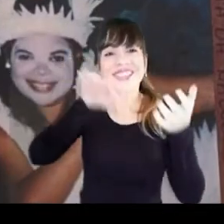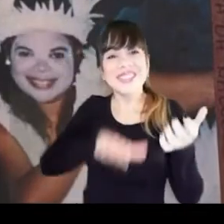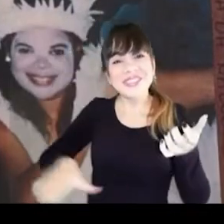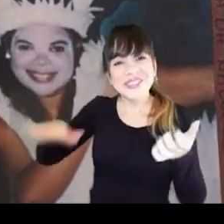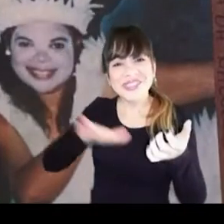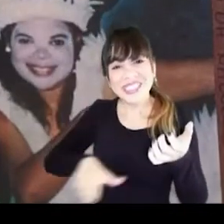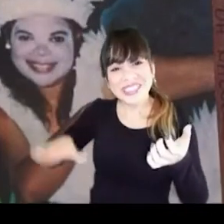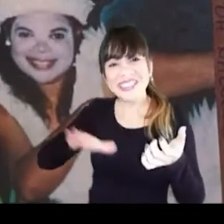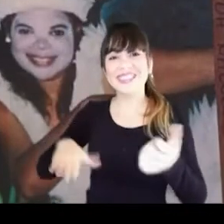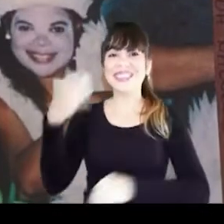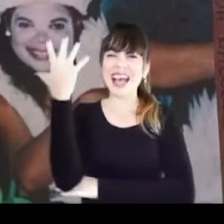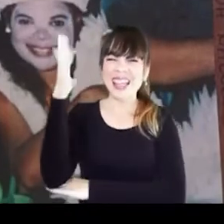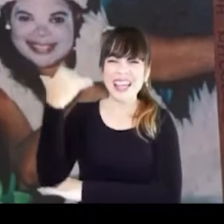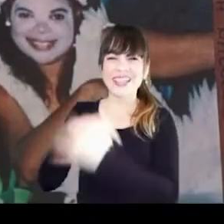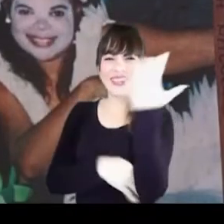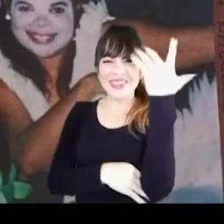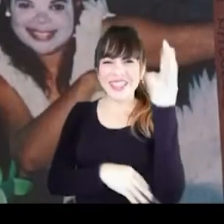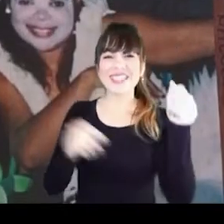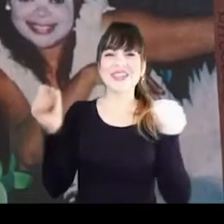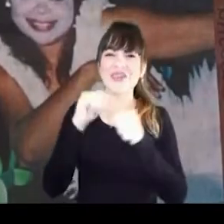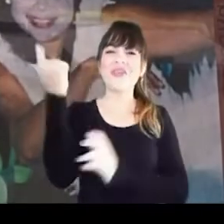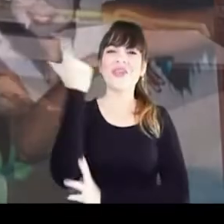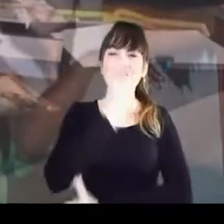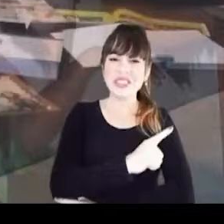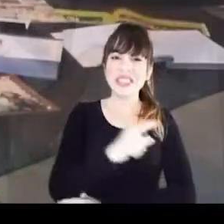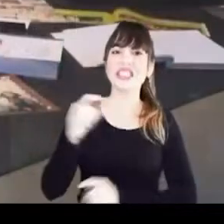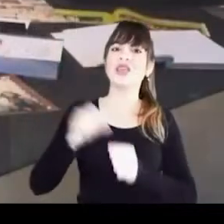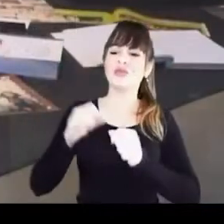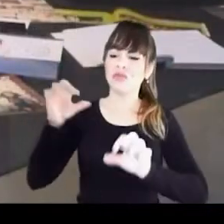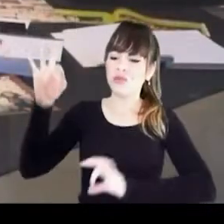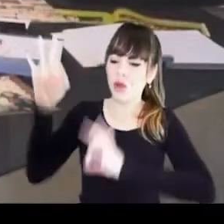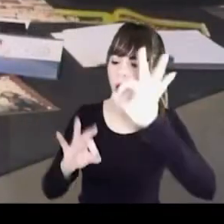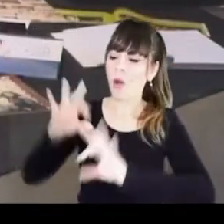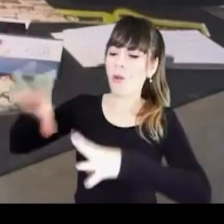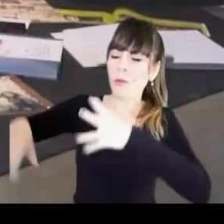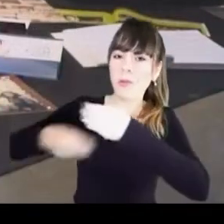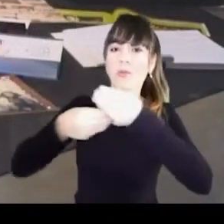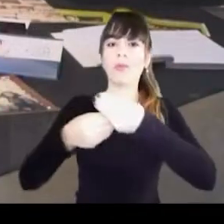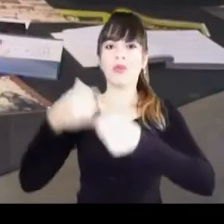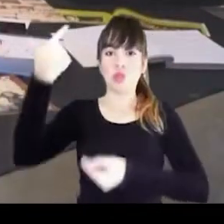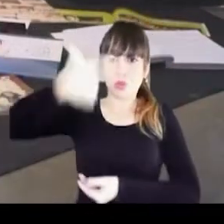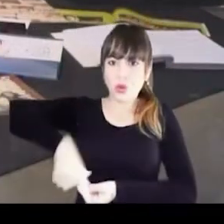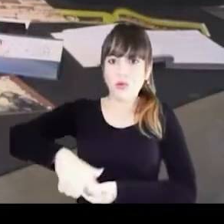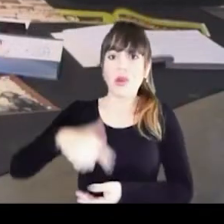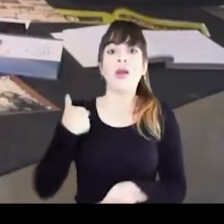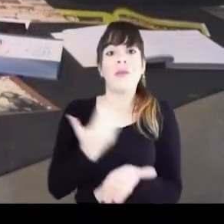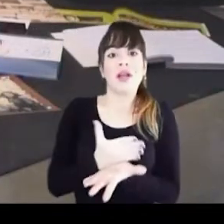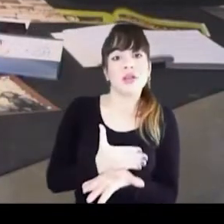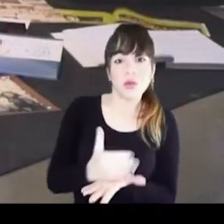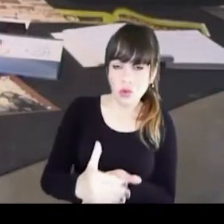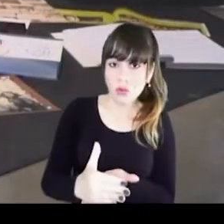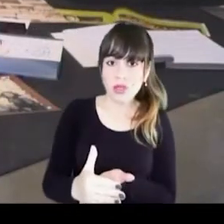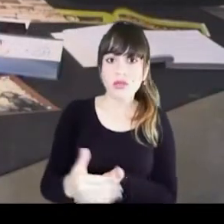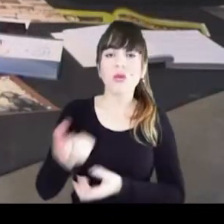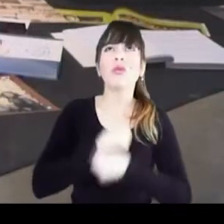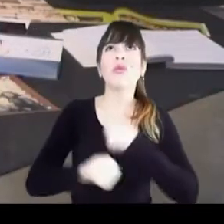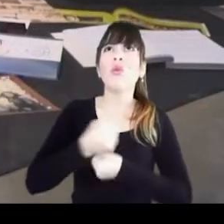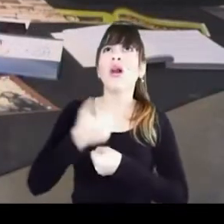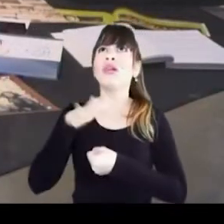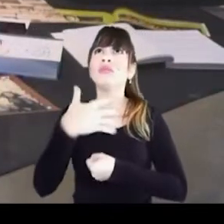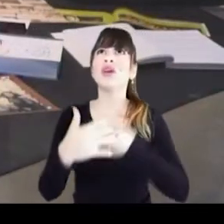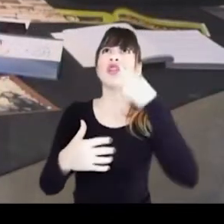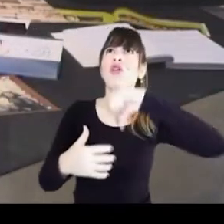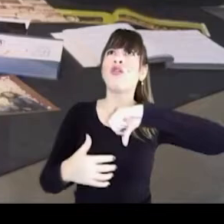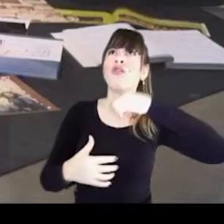Dom Poder e a Revolta da Natureza, que depois, assim, muito depois agora, recentemente, a gente fez uma remontagem. Mas ele nasce nesse primeiro